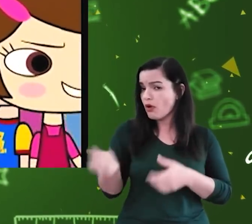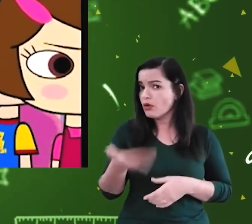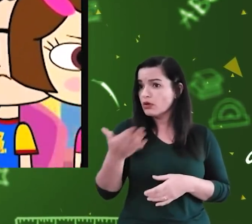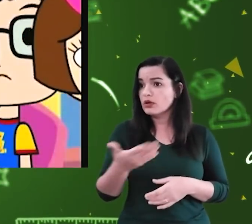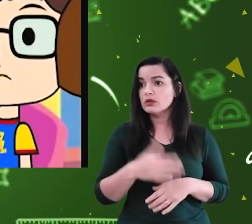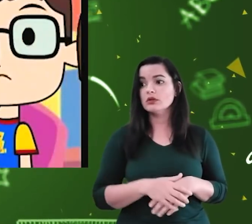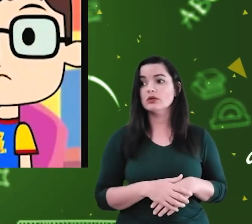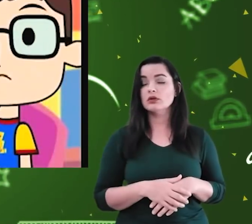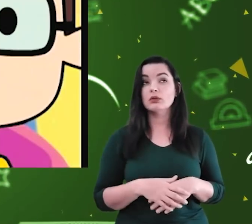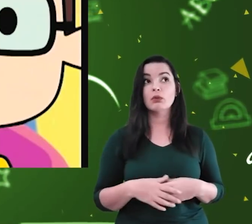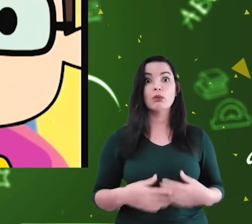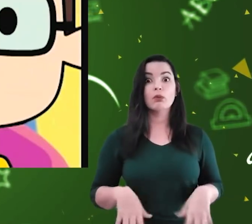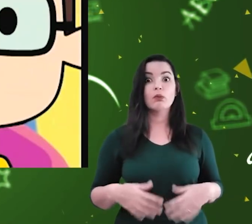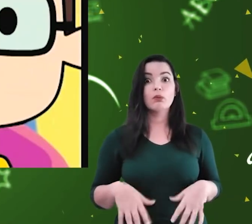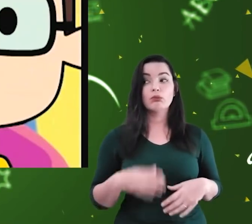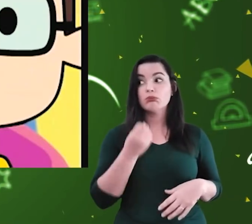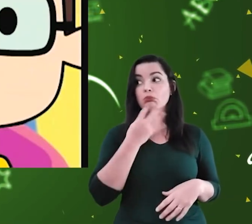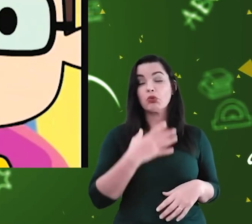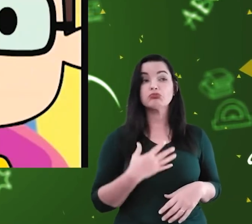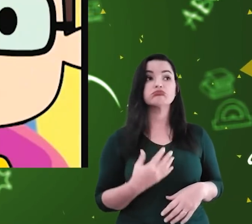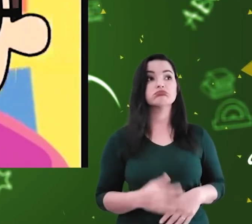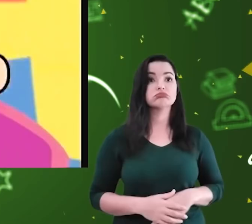logo antes que a mamãe volte. Tá bom.